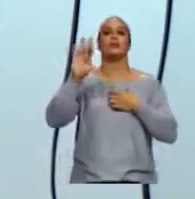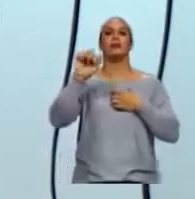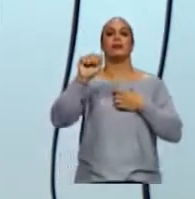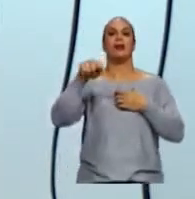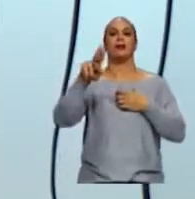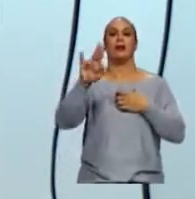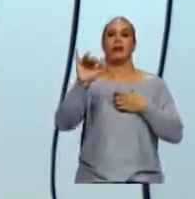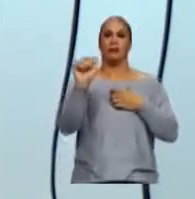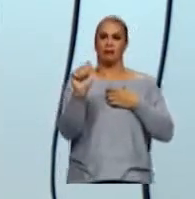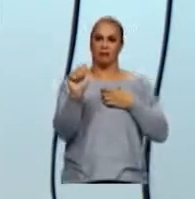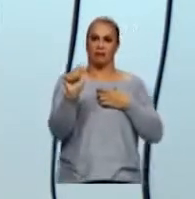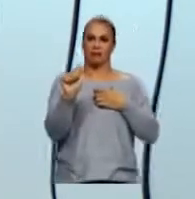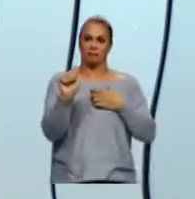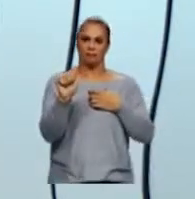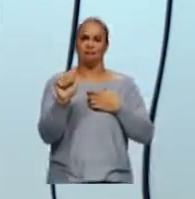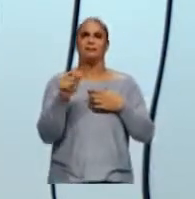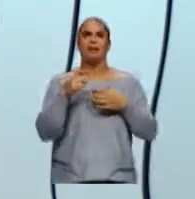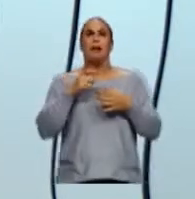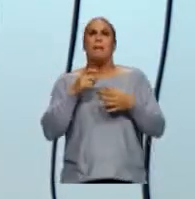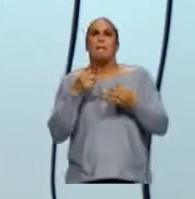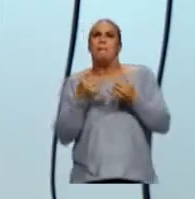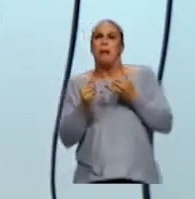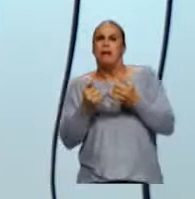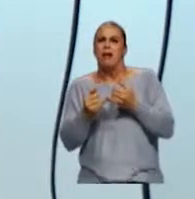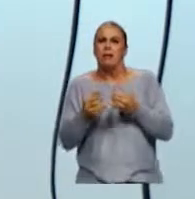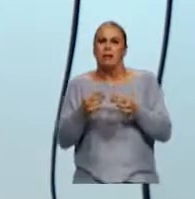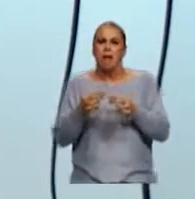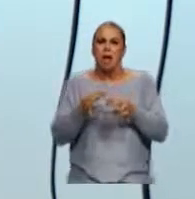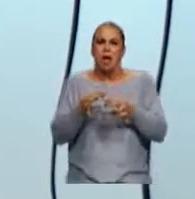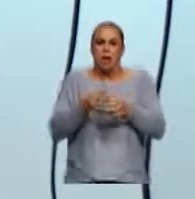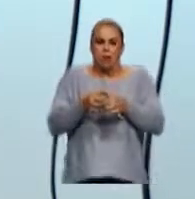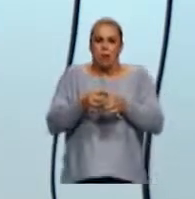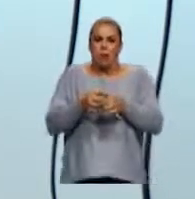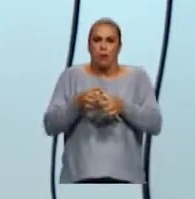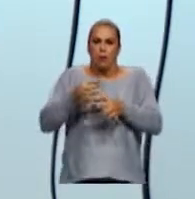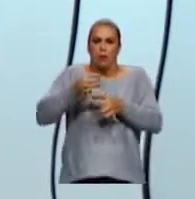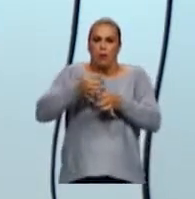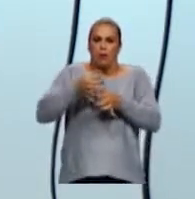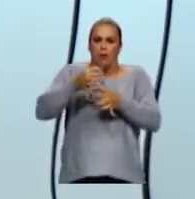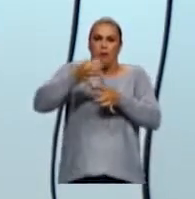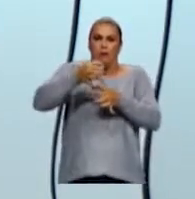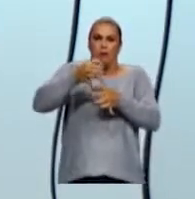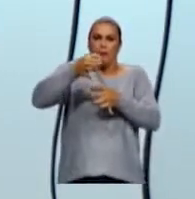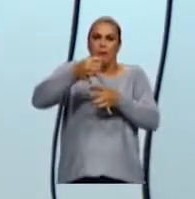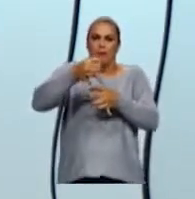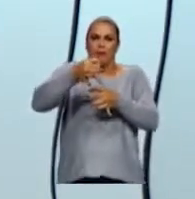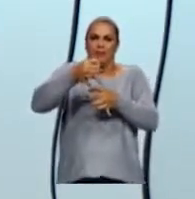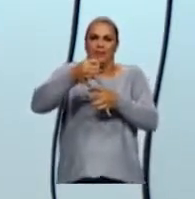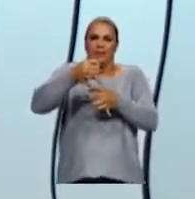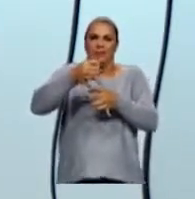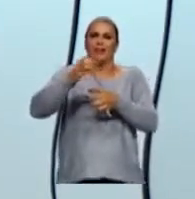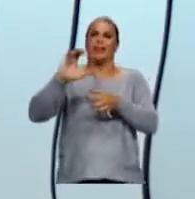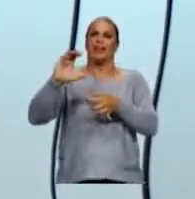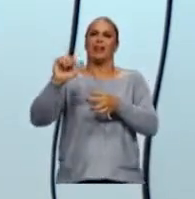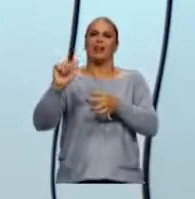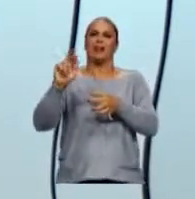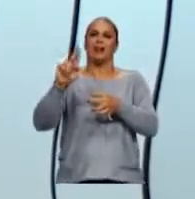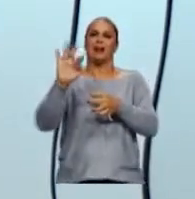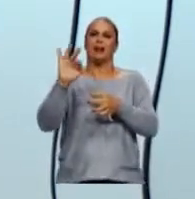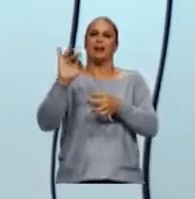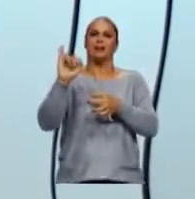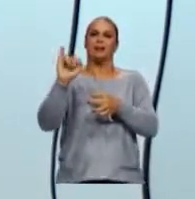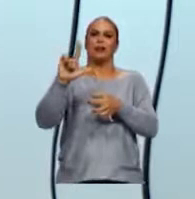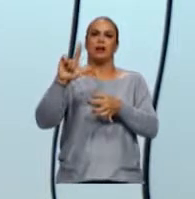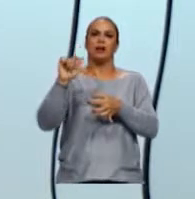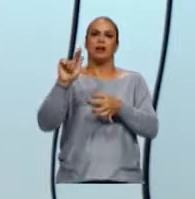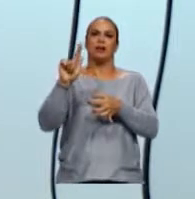semelha vários anéis cartilaginosos, parecendo um conduíte de luz, né, aquela mangueira. Então, dá para você